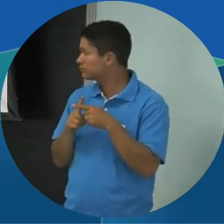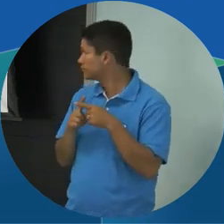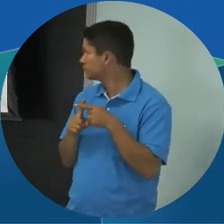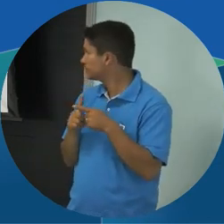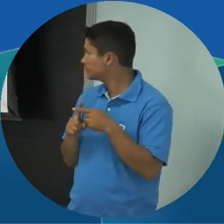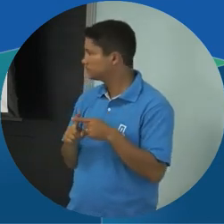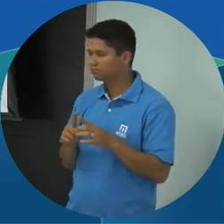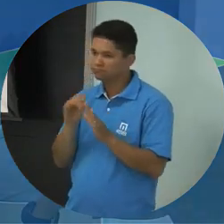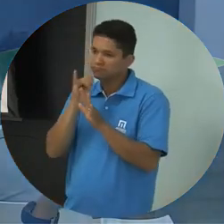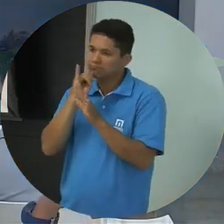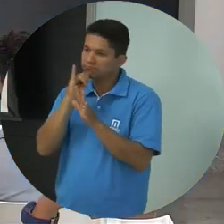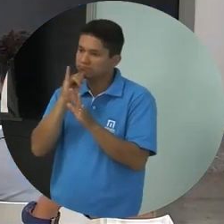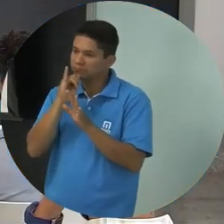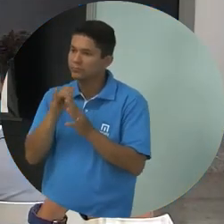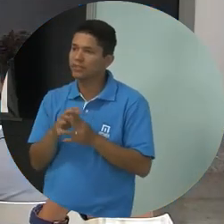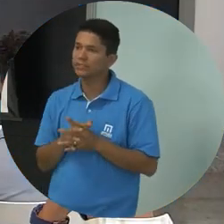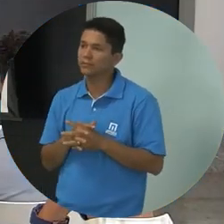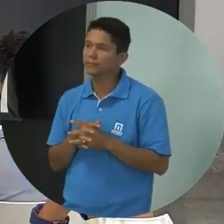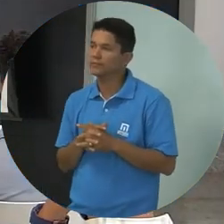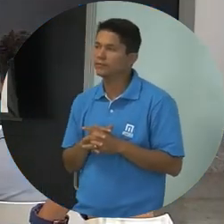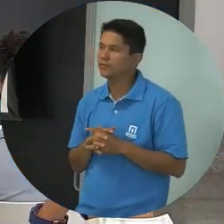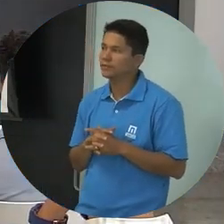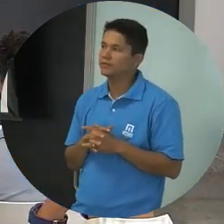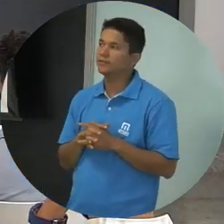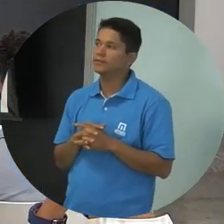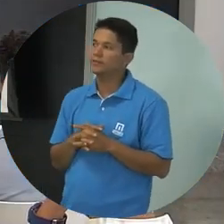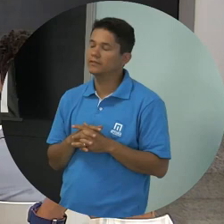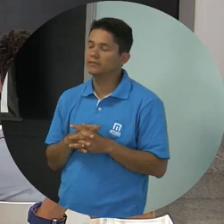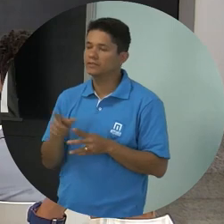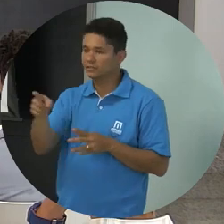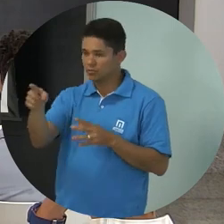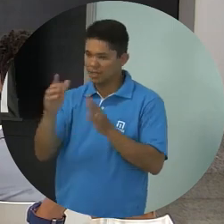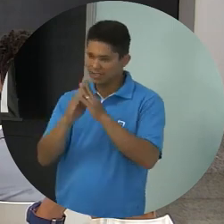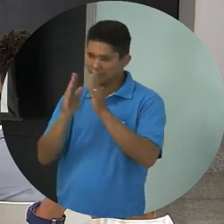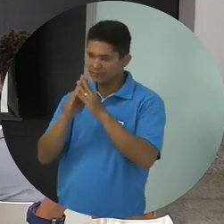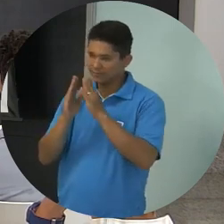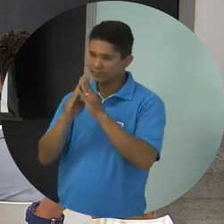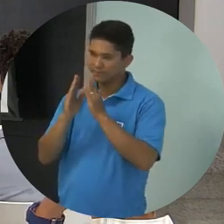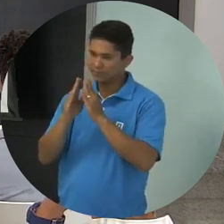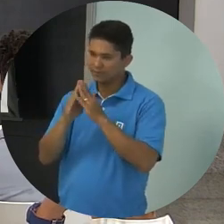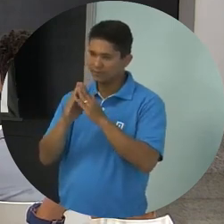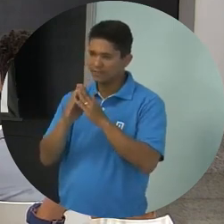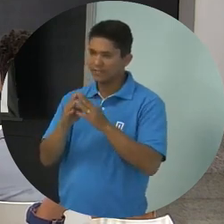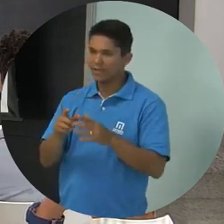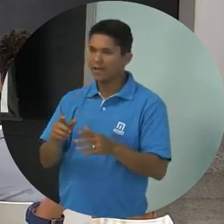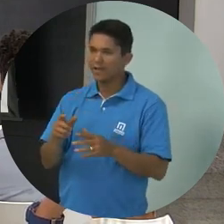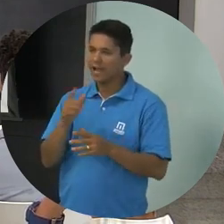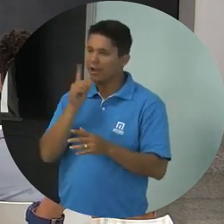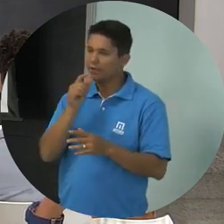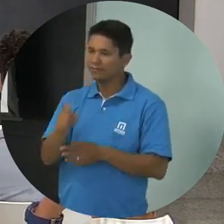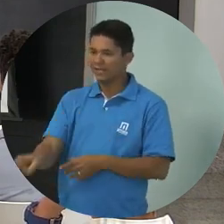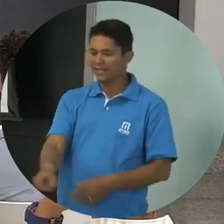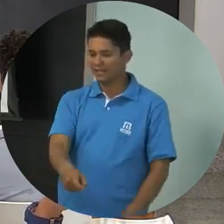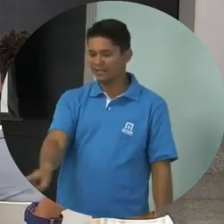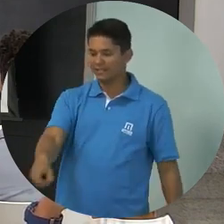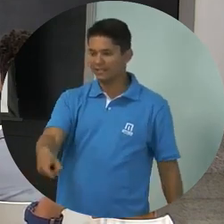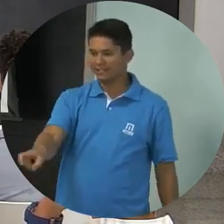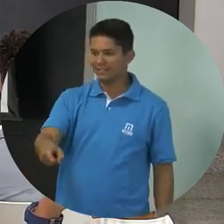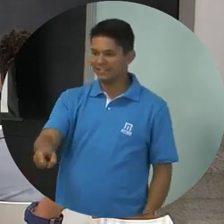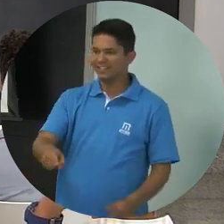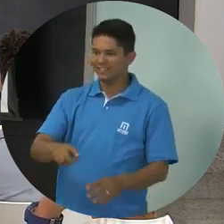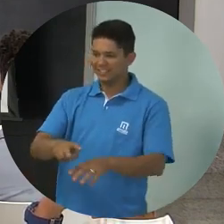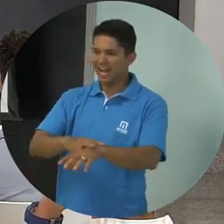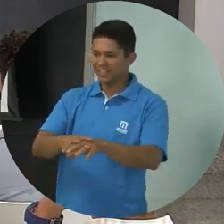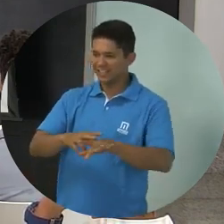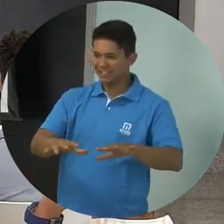Um exemplo mais ou menos o seguinte. Lá na sua casa, você tem a sua mangueira ali, mangueira de jardim. Aí,